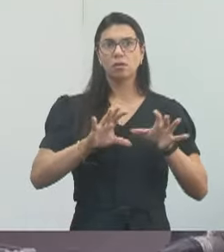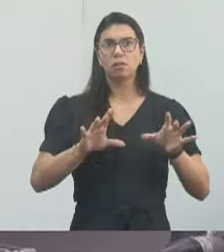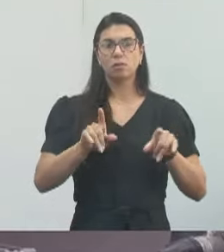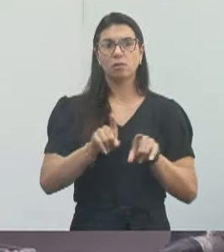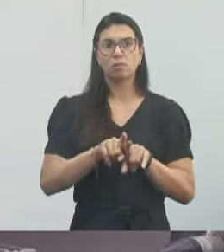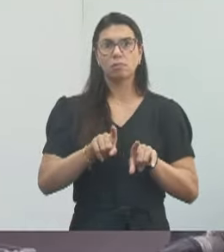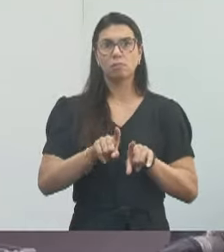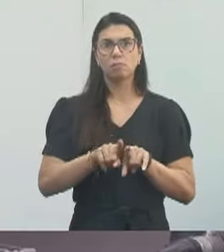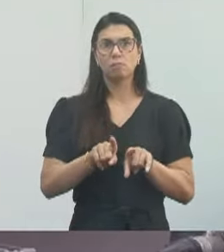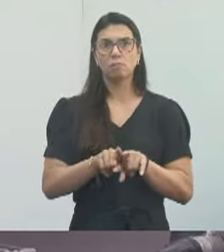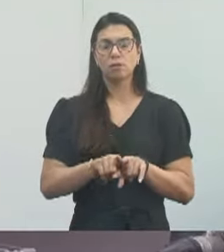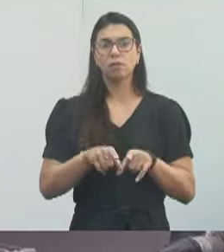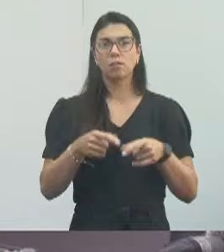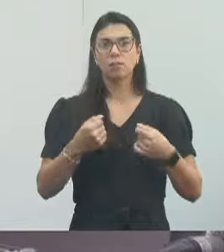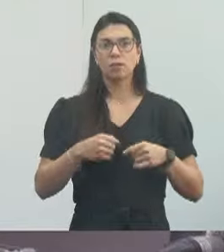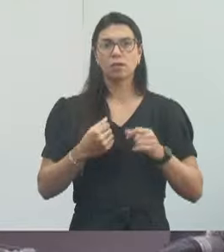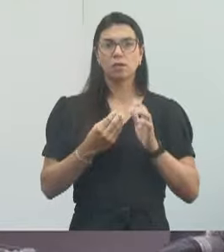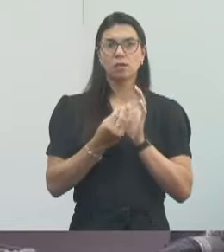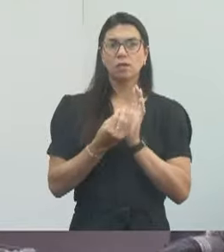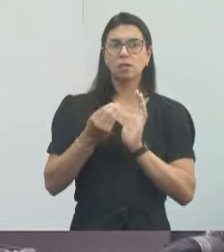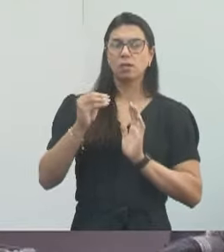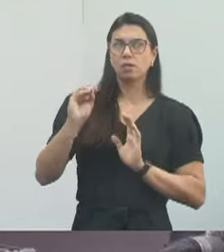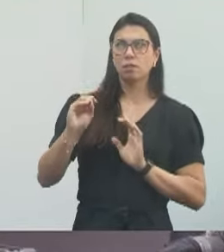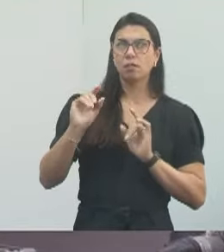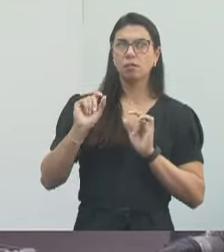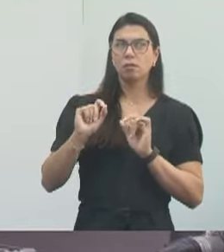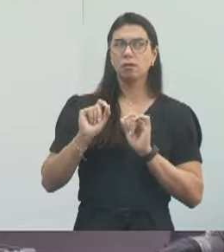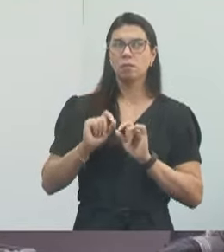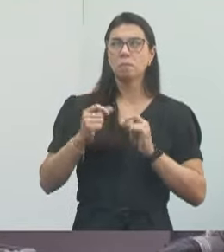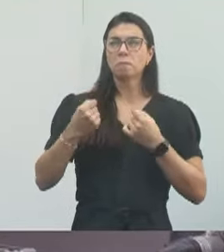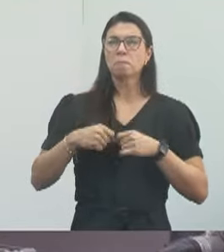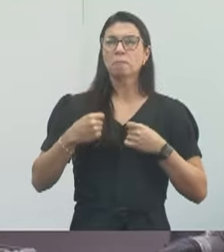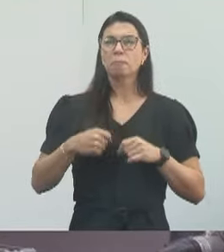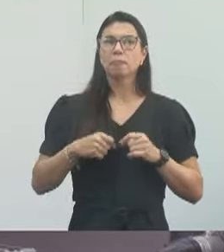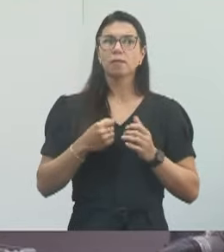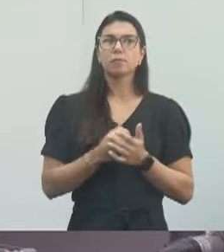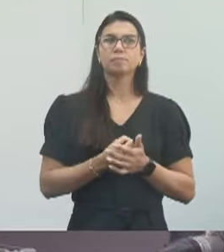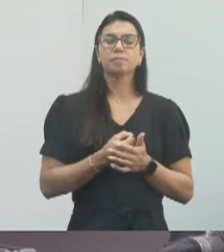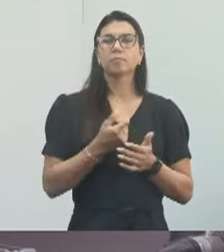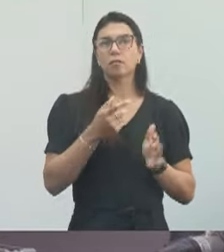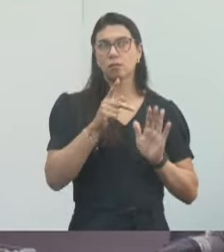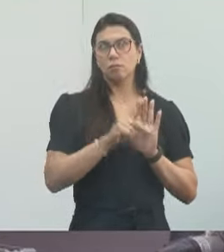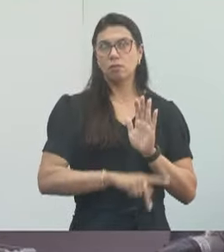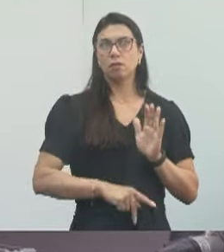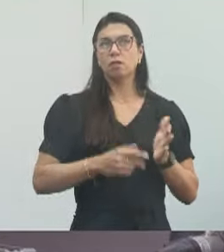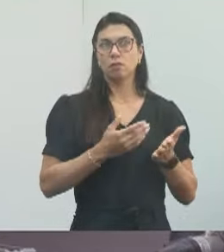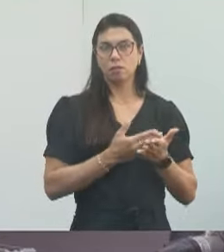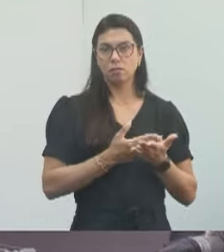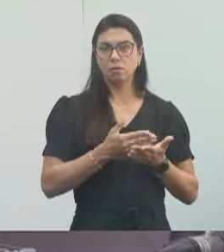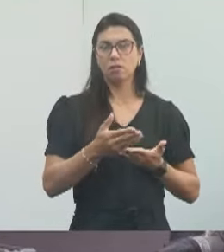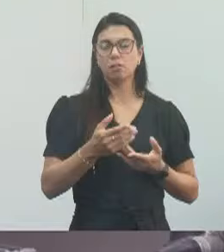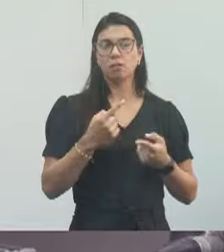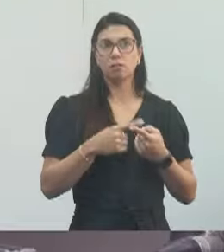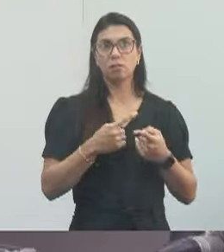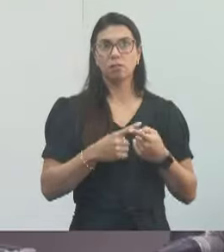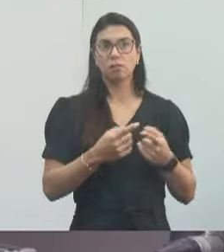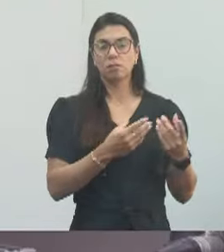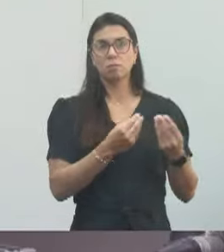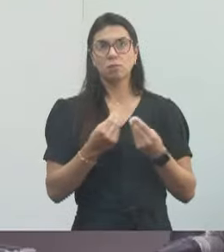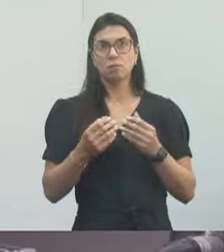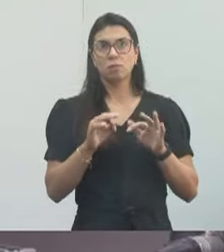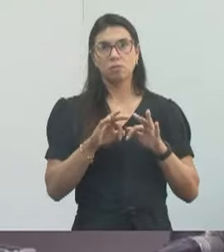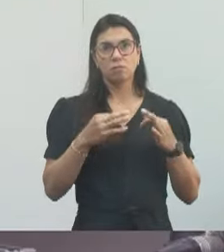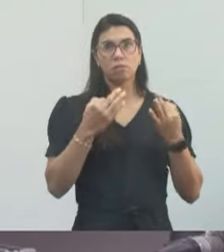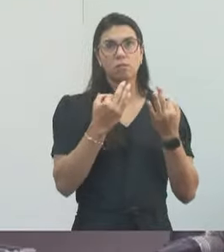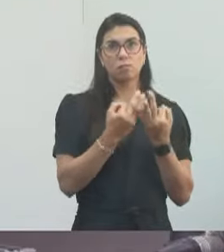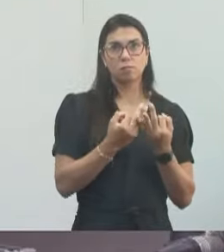também encaminhar o Senhor Prefeito porque é preciso ter agilidade na execução desses projetos né que há muitas famílias precisando da moradia